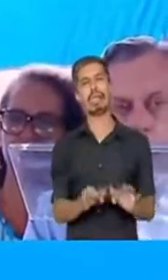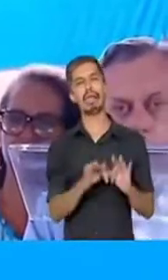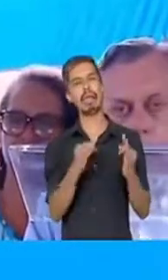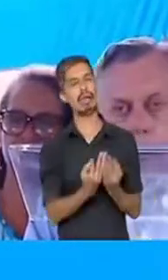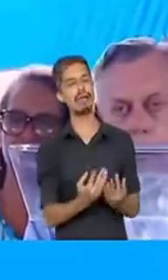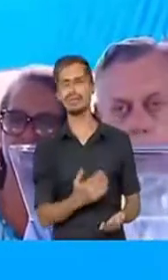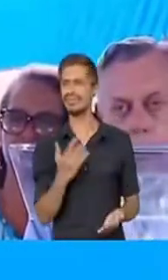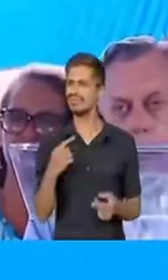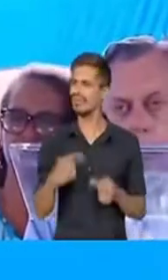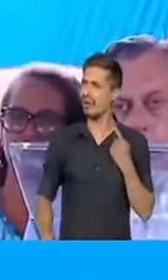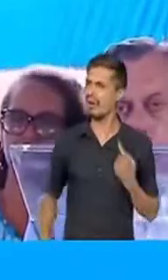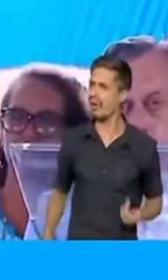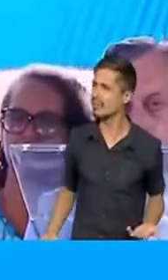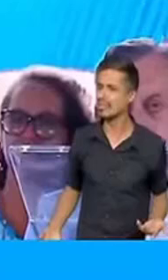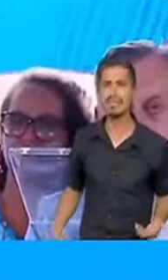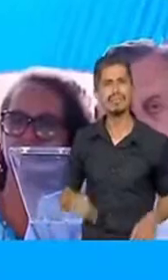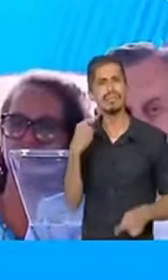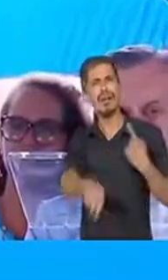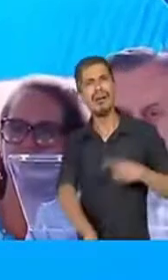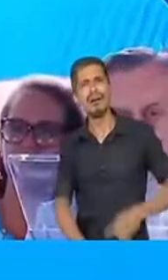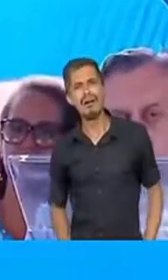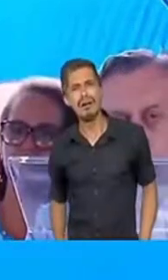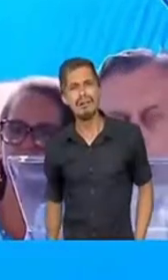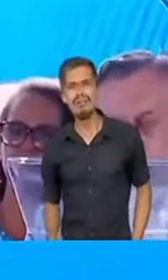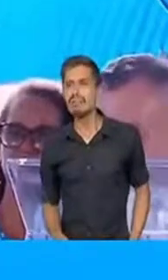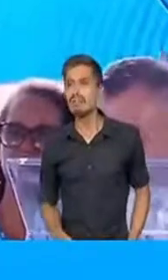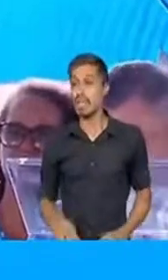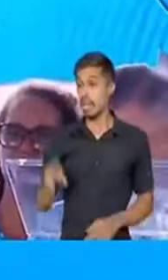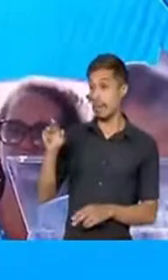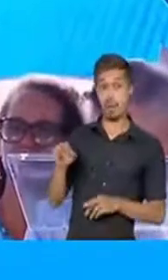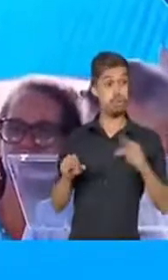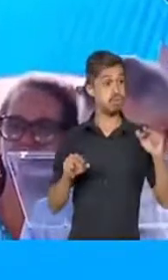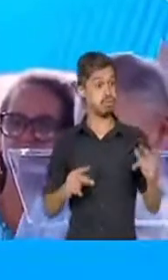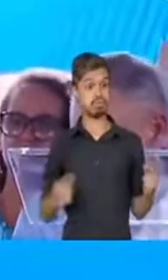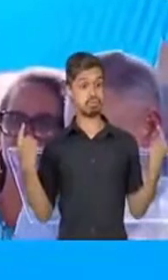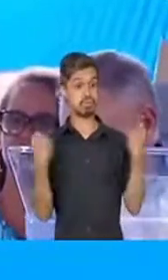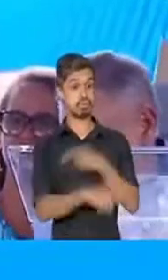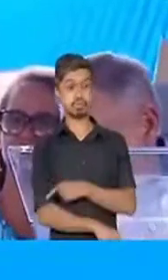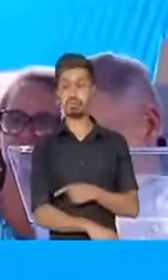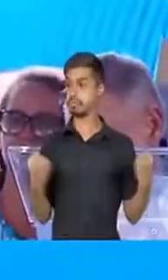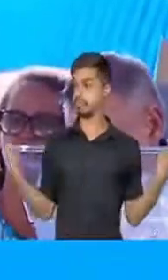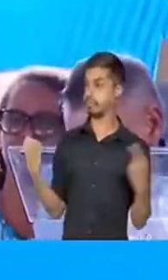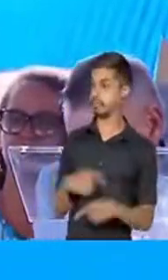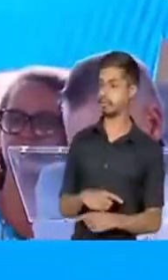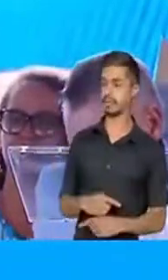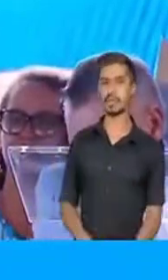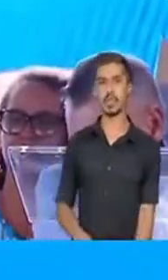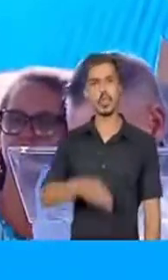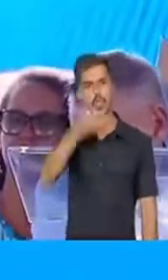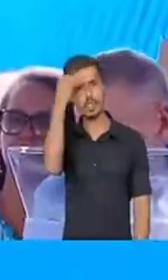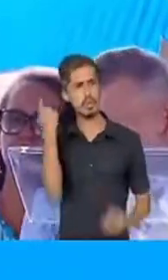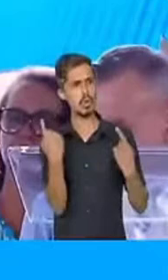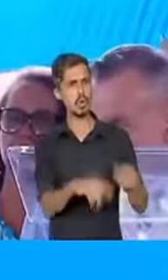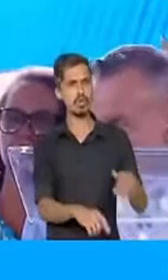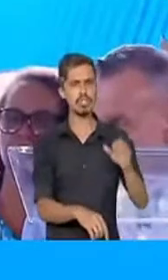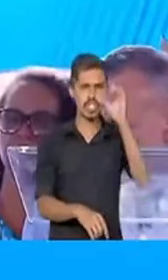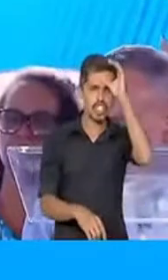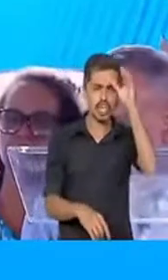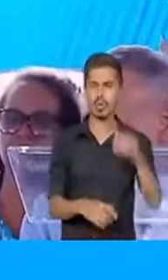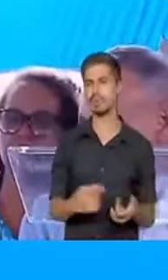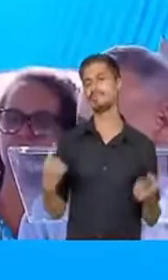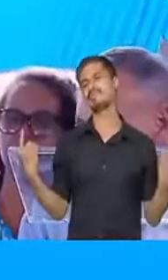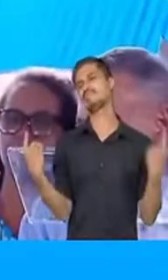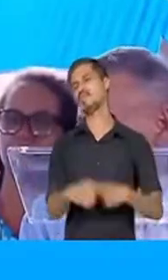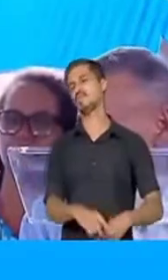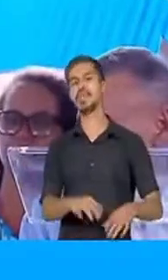famílias brasileiras. Não cabe irmãos digladiando contra irmãos, sobrinho rompendo com tios. Não cabe por